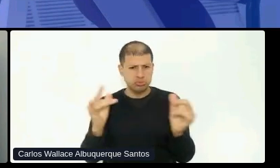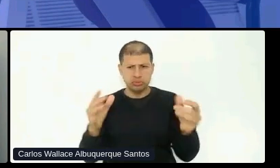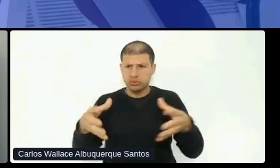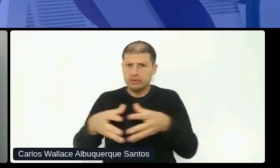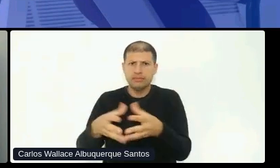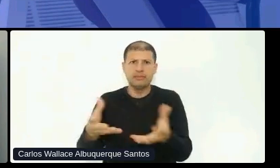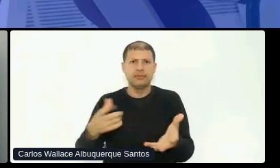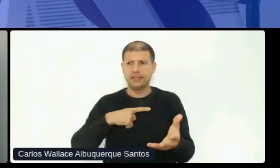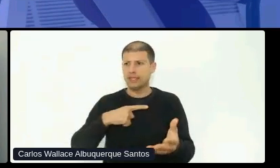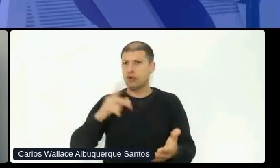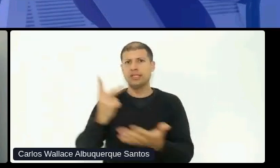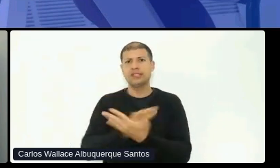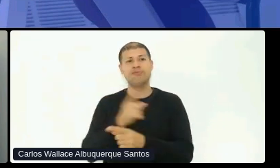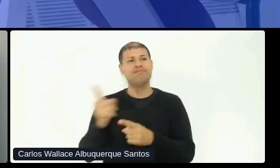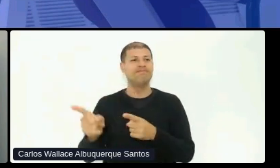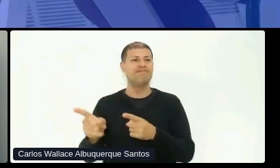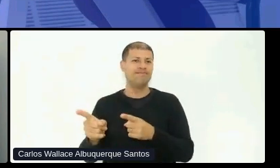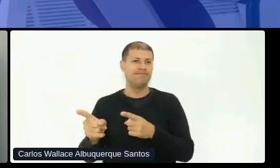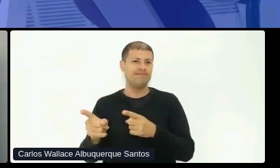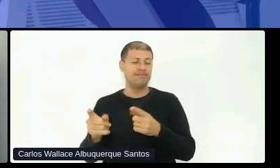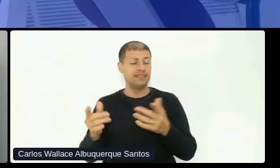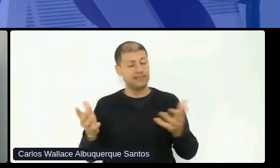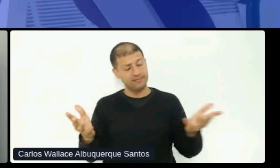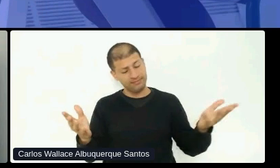situação. Então, assim,